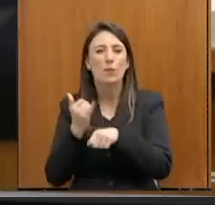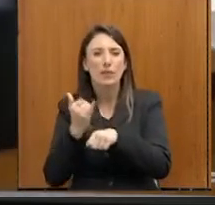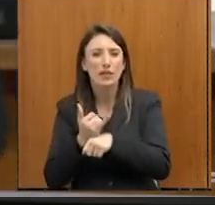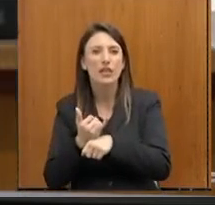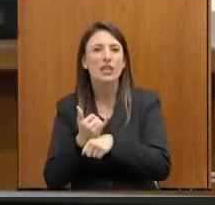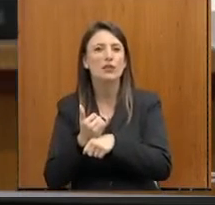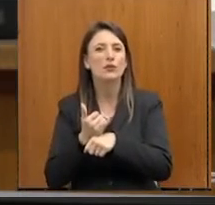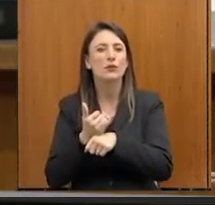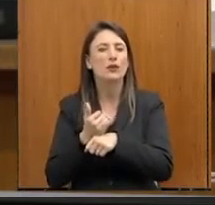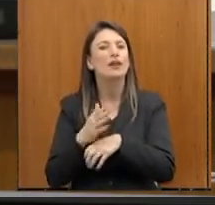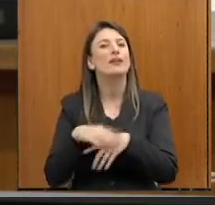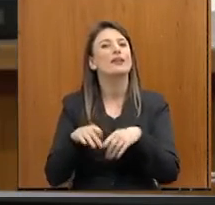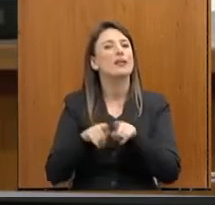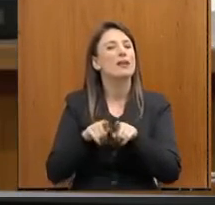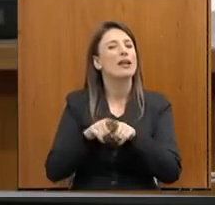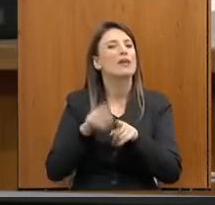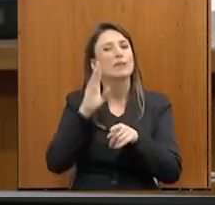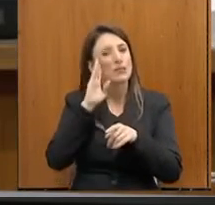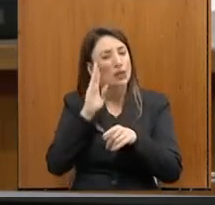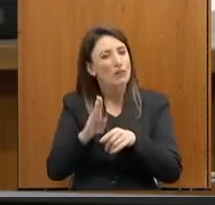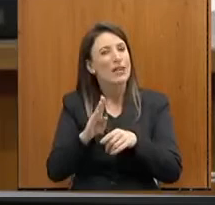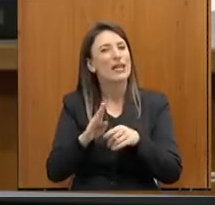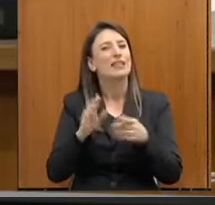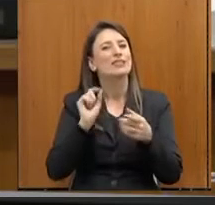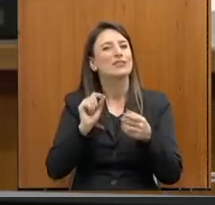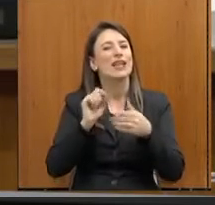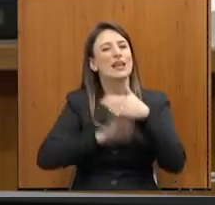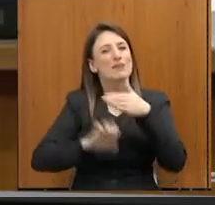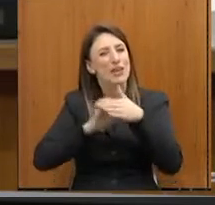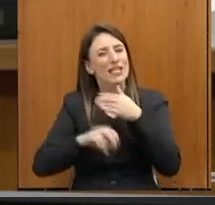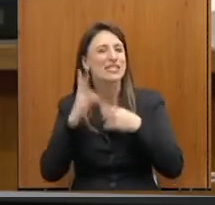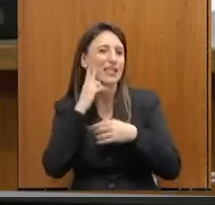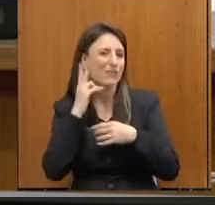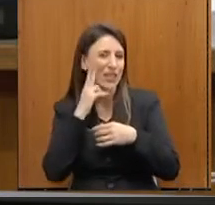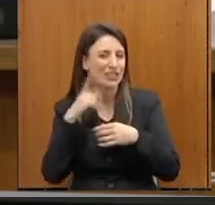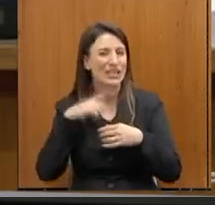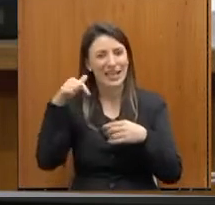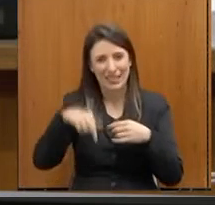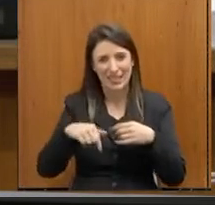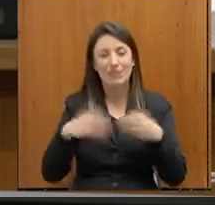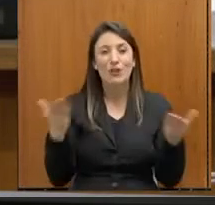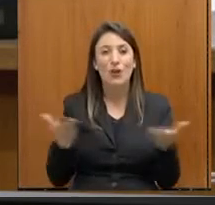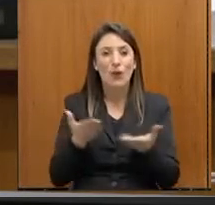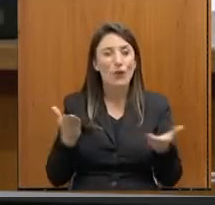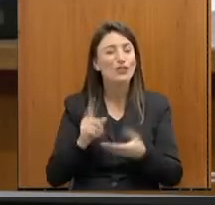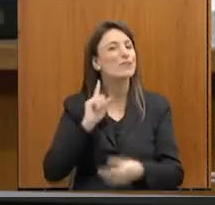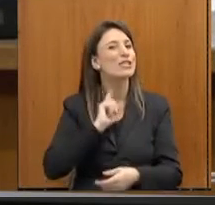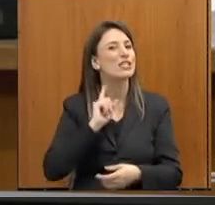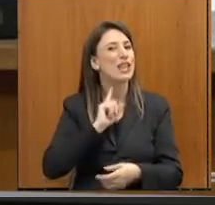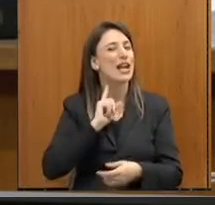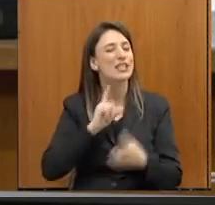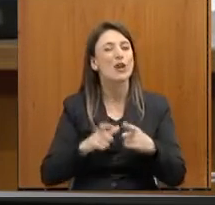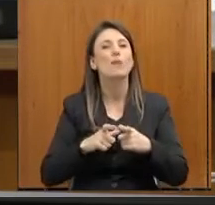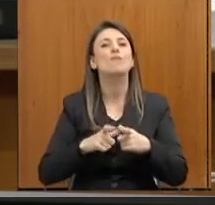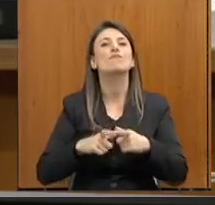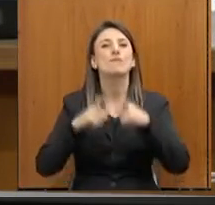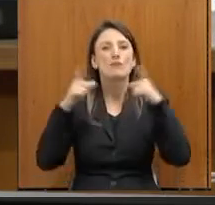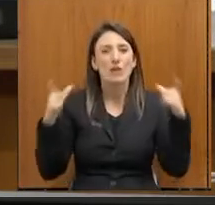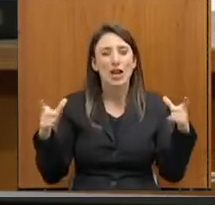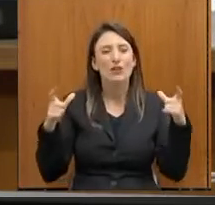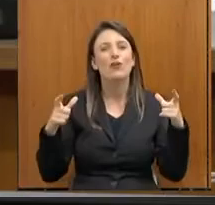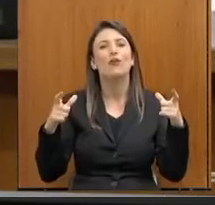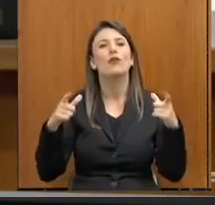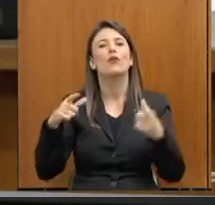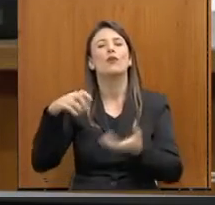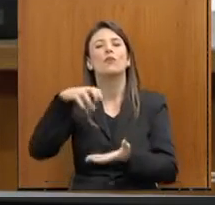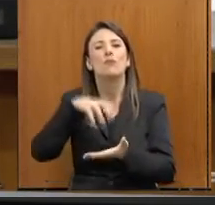para a cervejarias que nós trouxemos e hoje Minas Gerais é o maior Polo produtor de latinhas de alumínio na